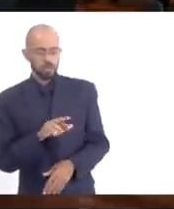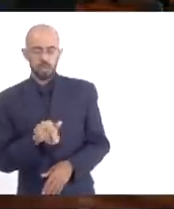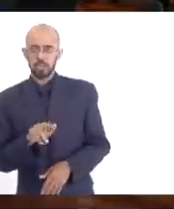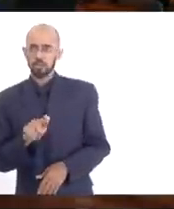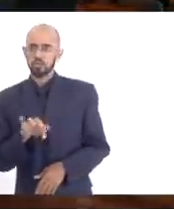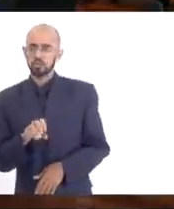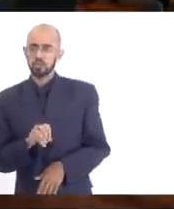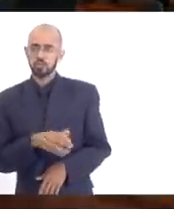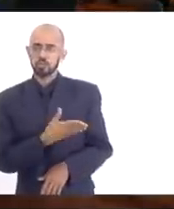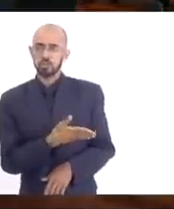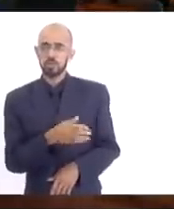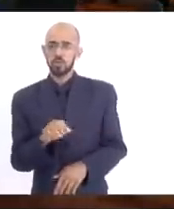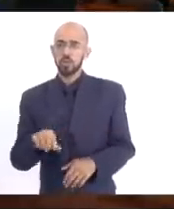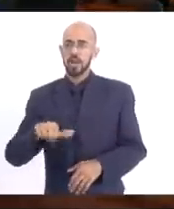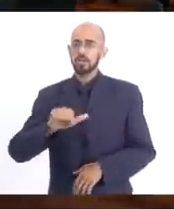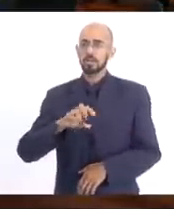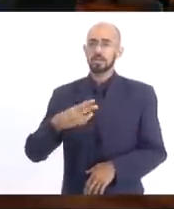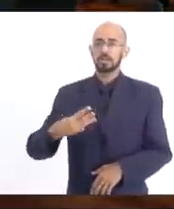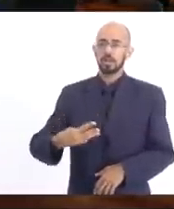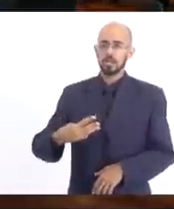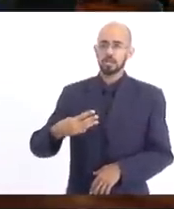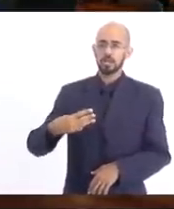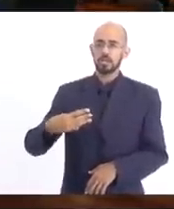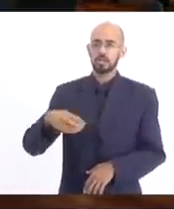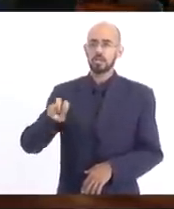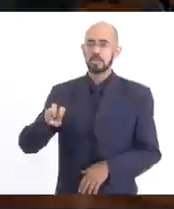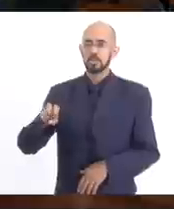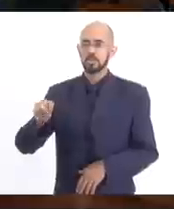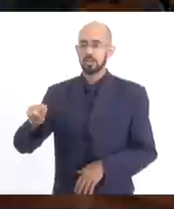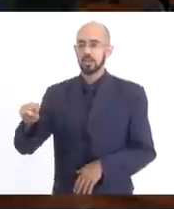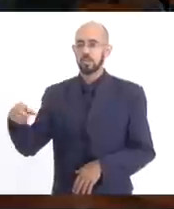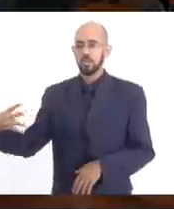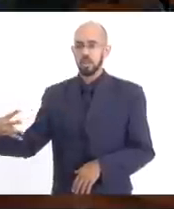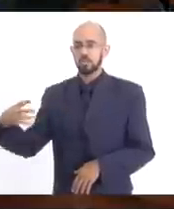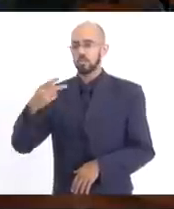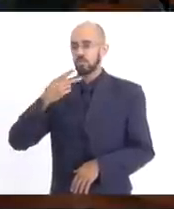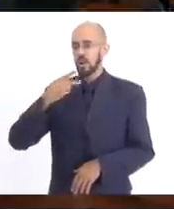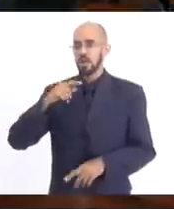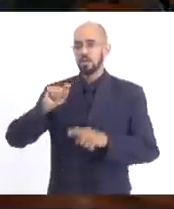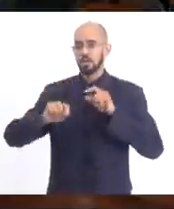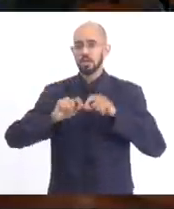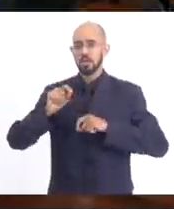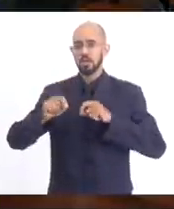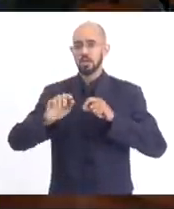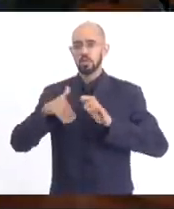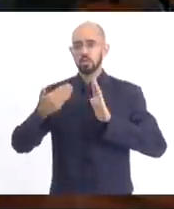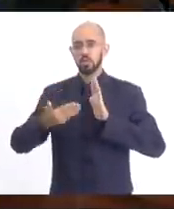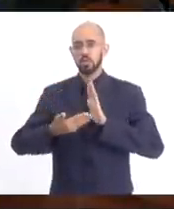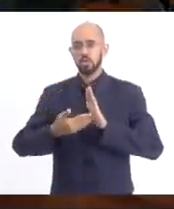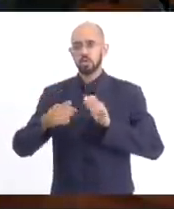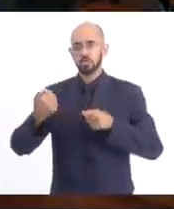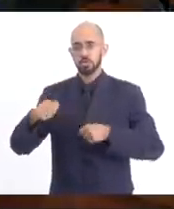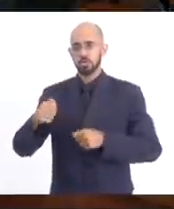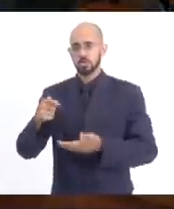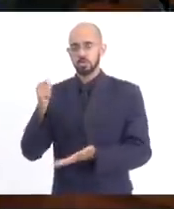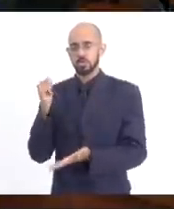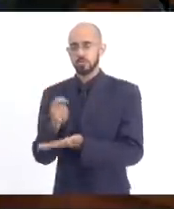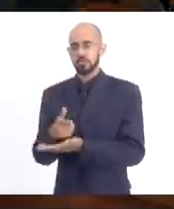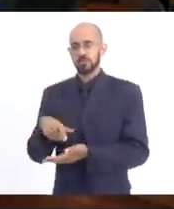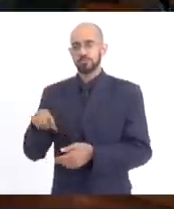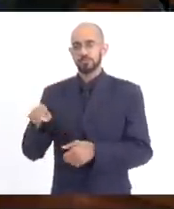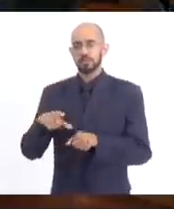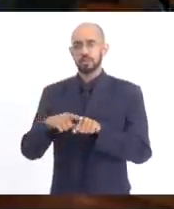13.594, fala para todos. A partir da lei, teria que contribuir sobre toda a remuneração. Está lá no